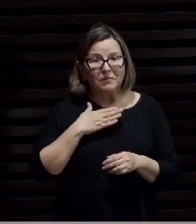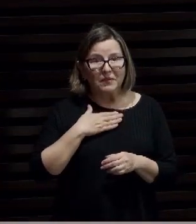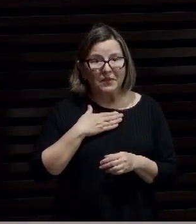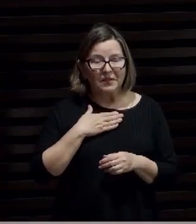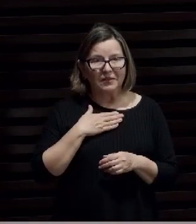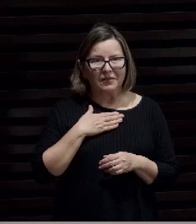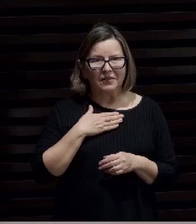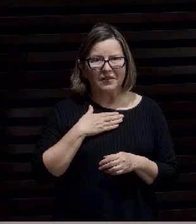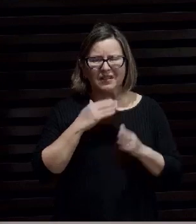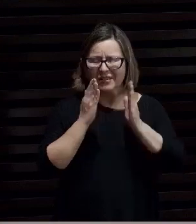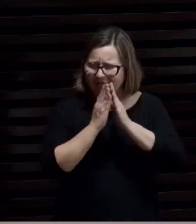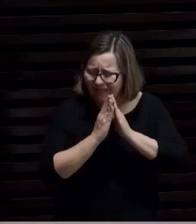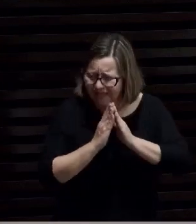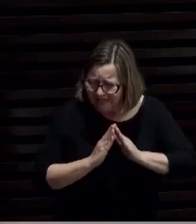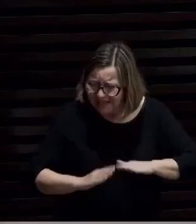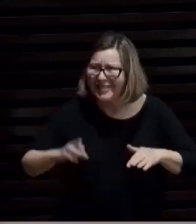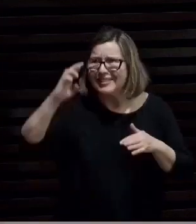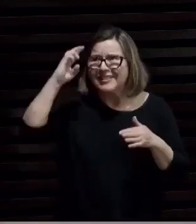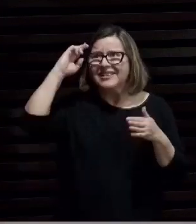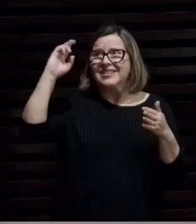Eu te adoro, Senhor.